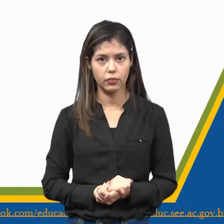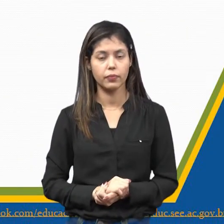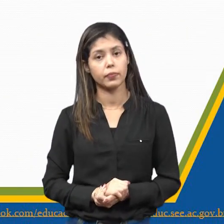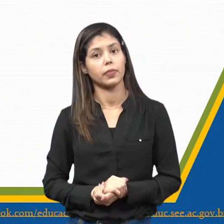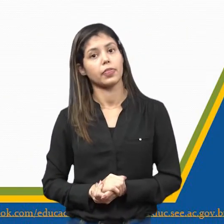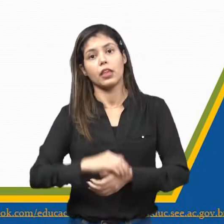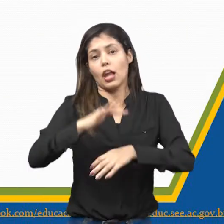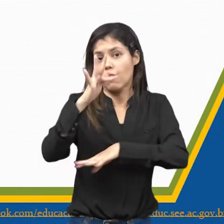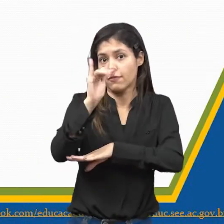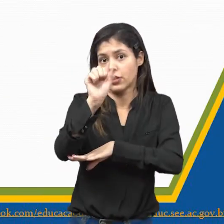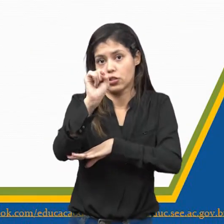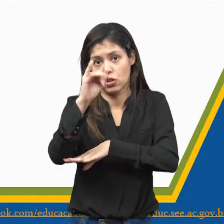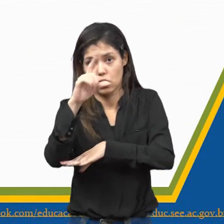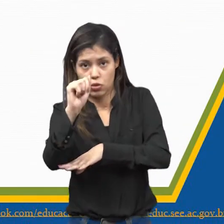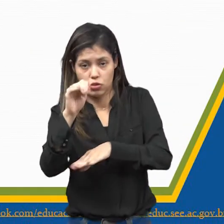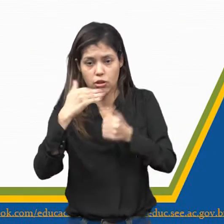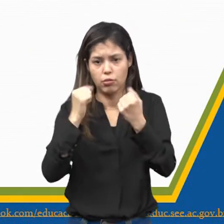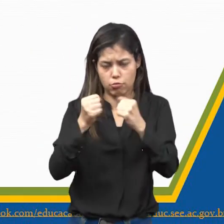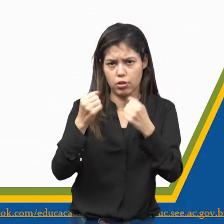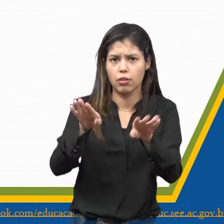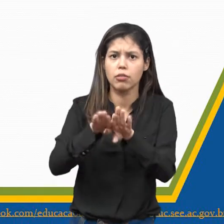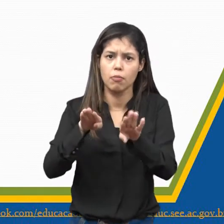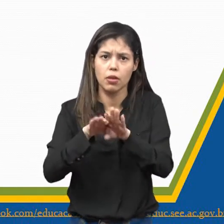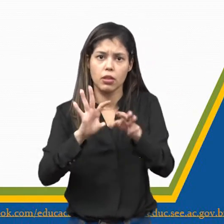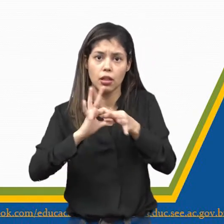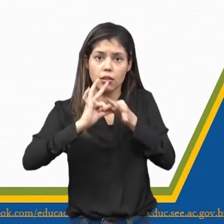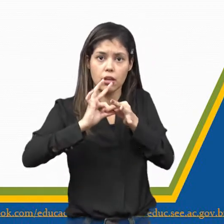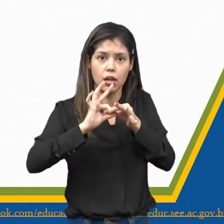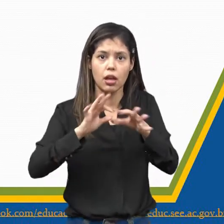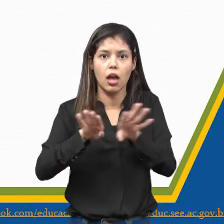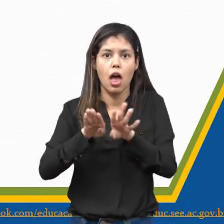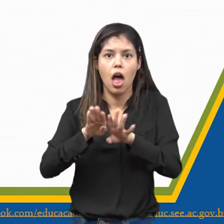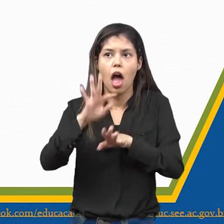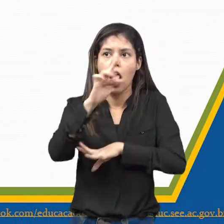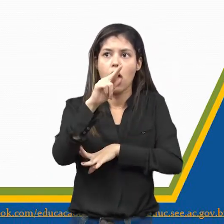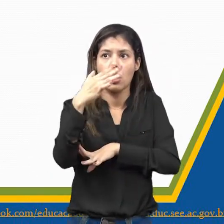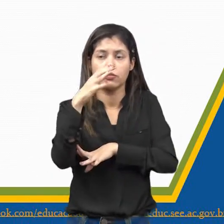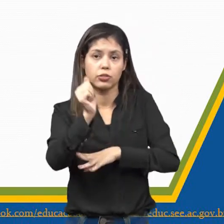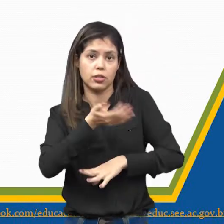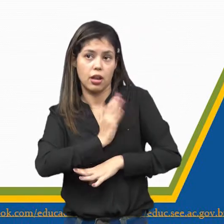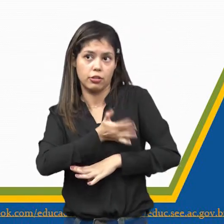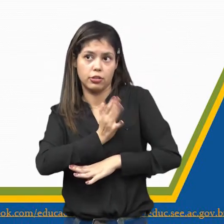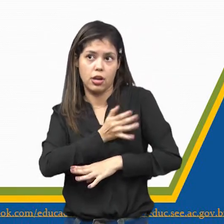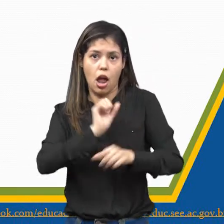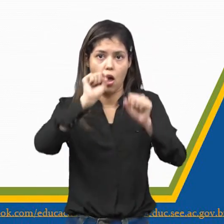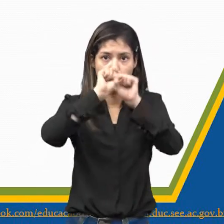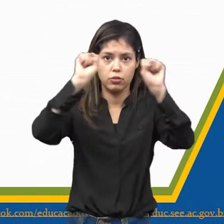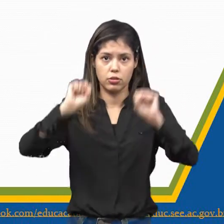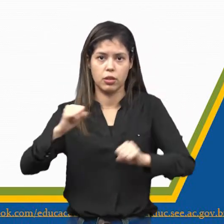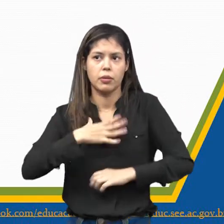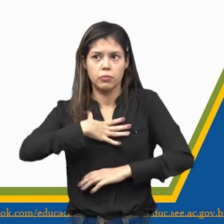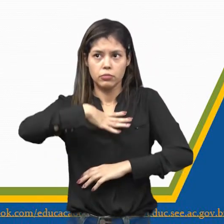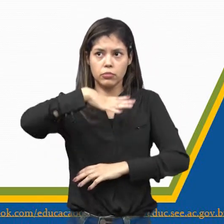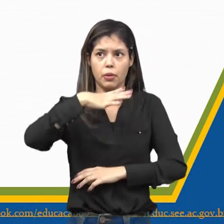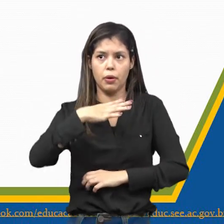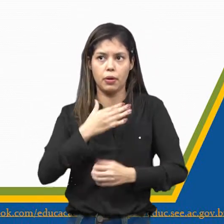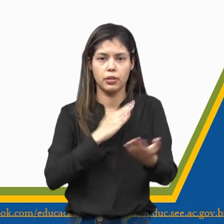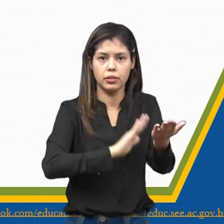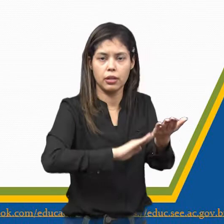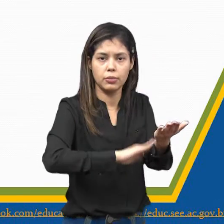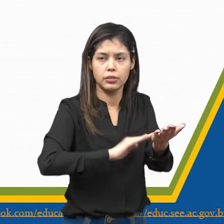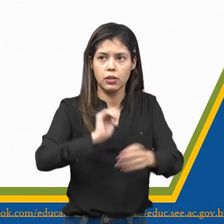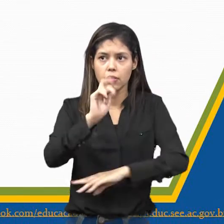A fisiologia do exercício, ela está ligada diretamente ao estudo das funções cardíacas, do sistema respiratório, da